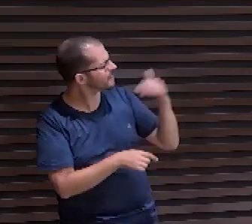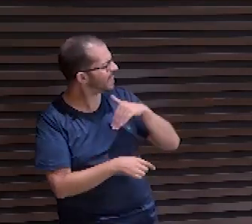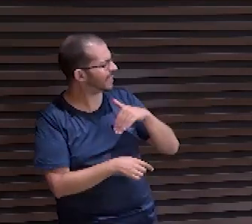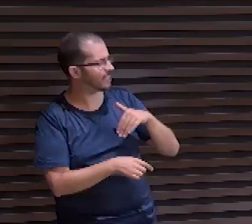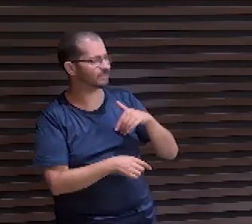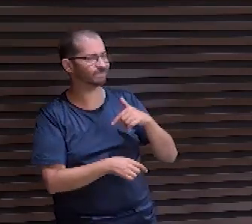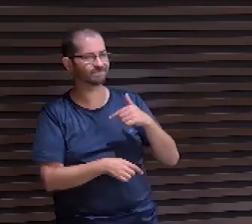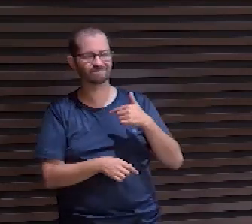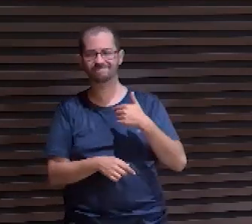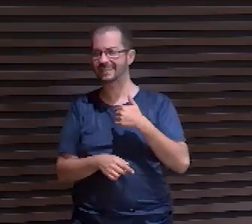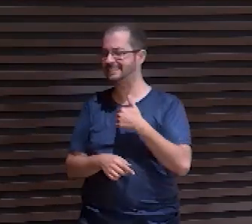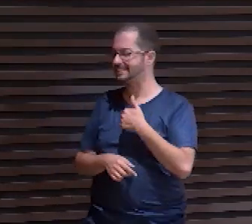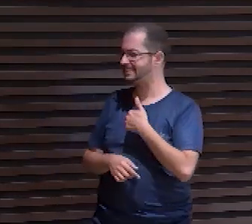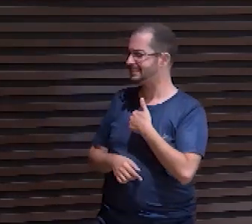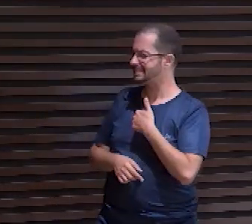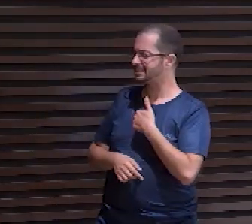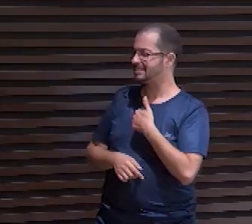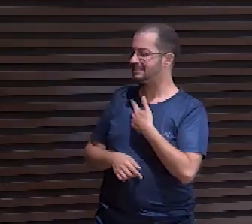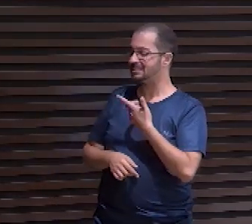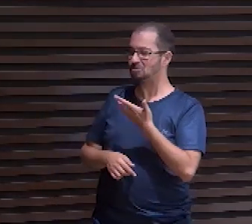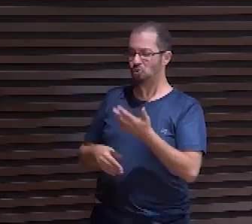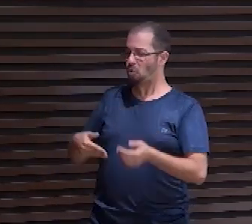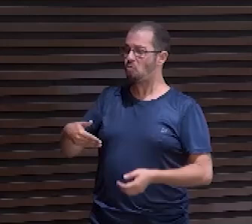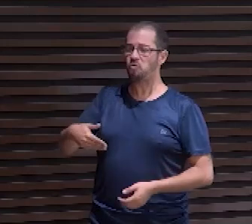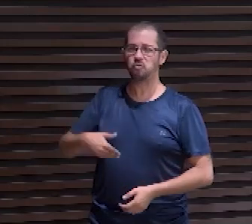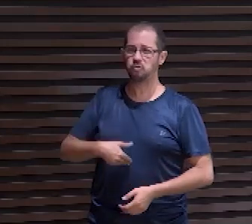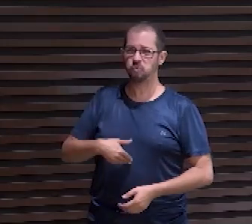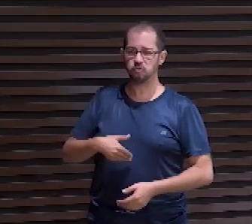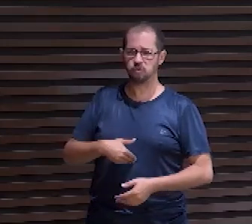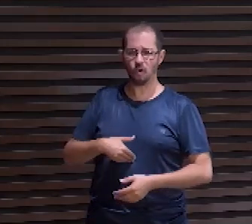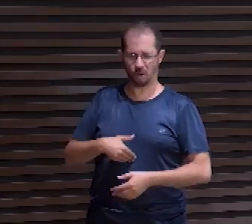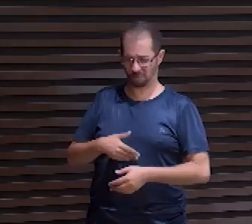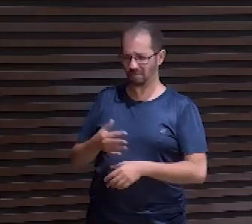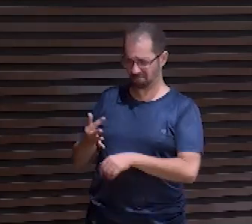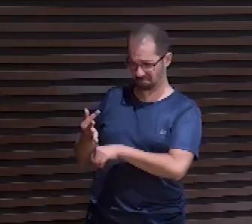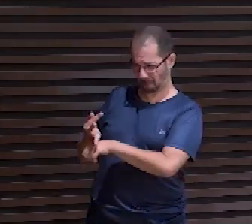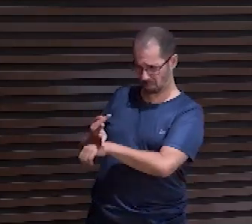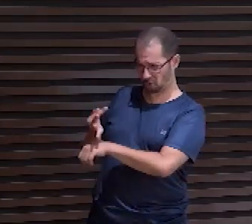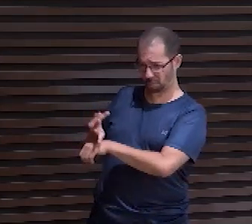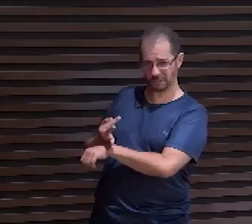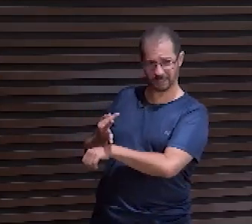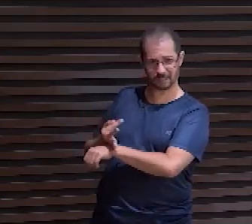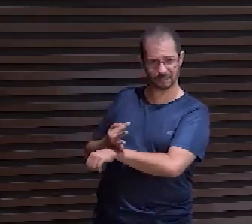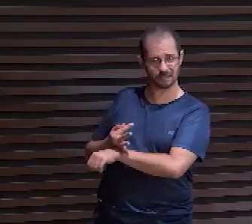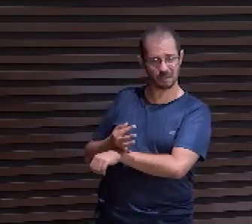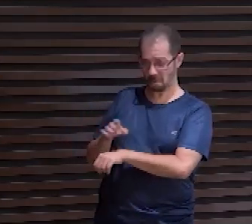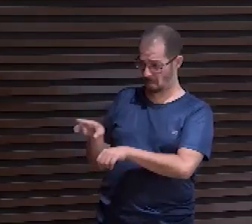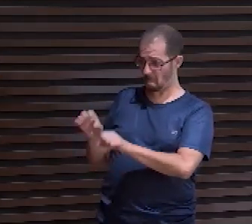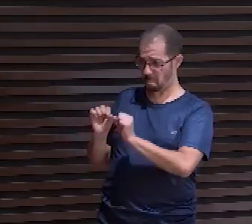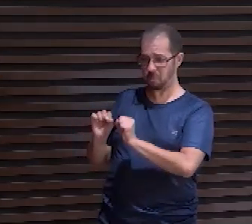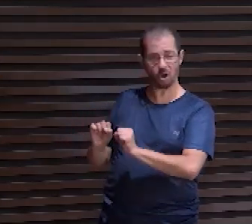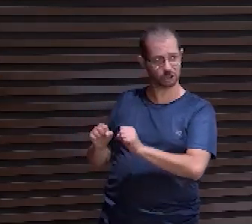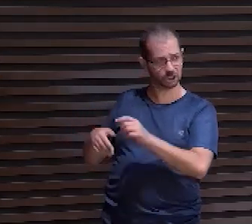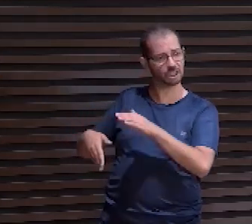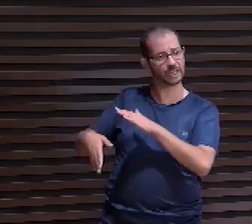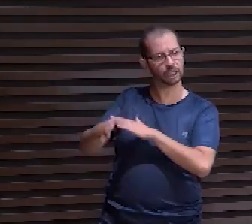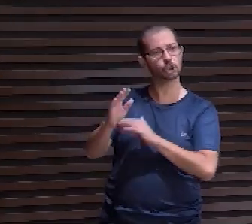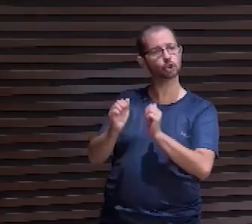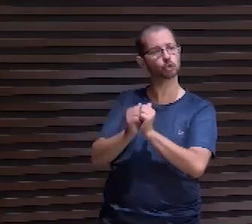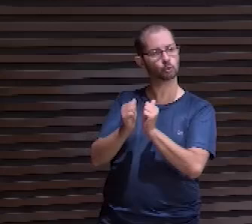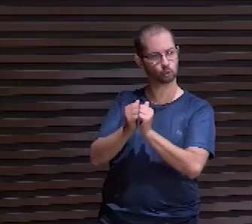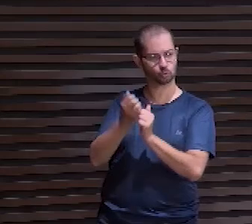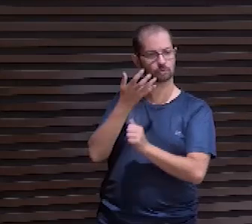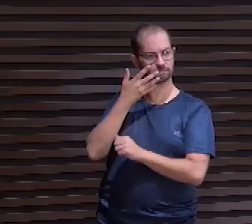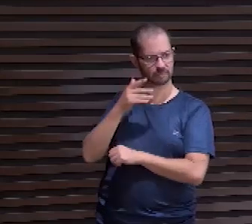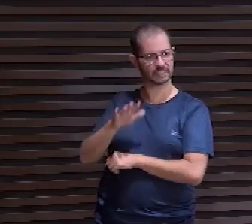Não estou com tanta fome, respondi. Pode ir com as crianças. Eu preciso esticar as